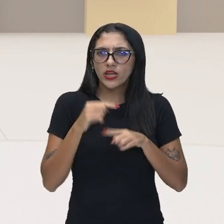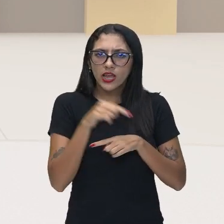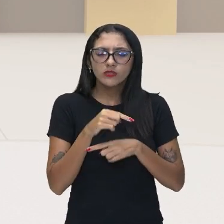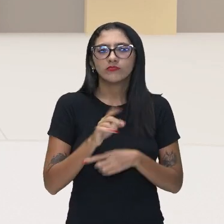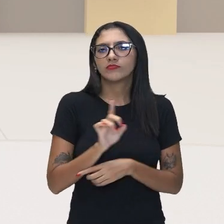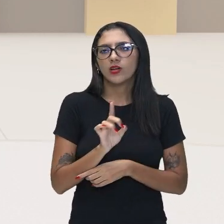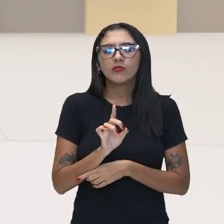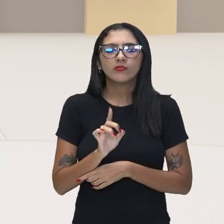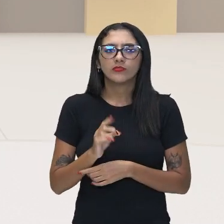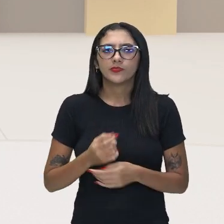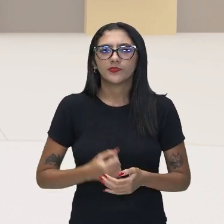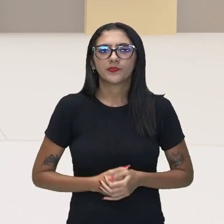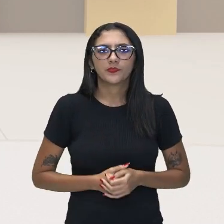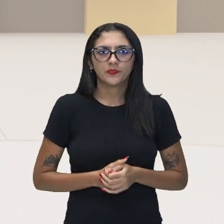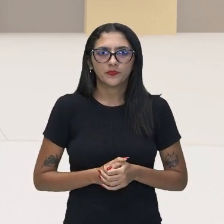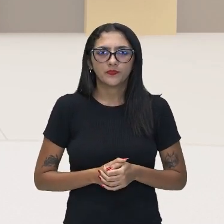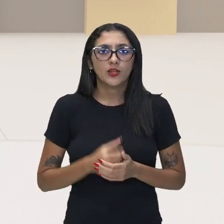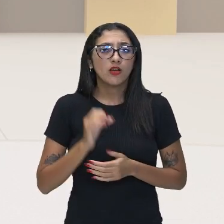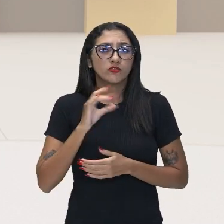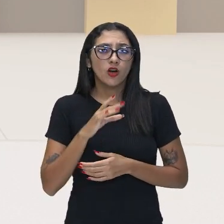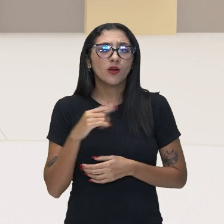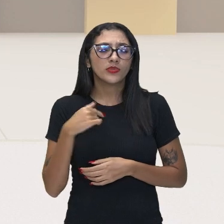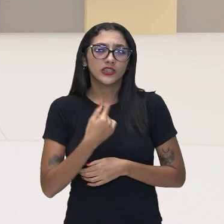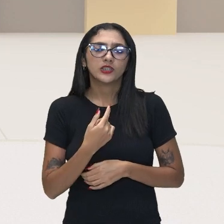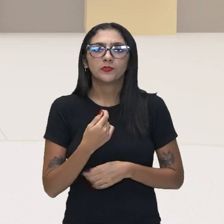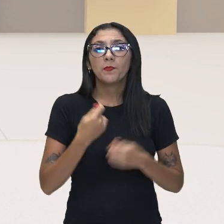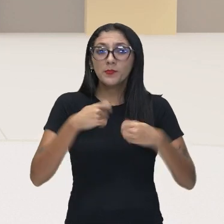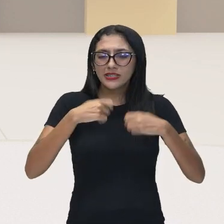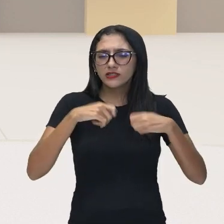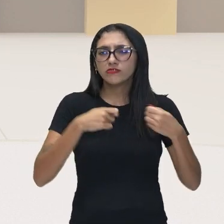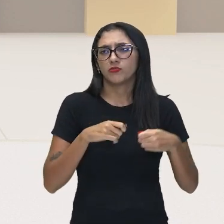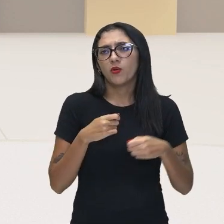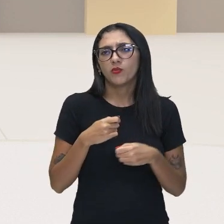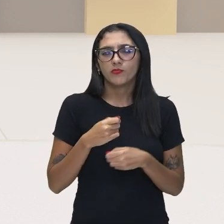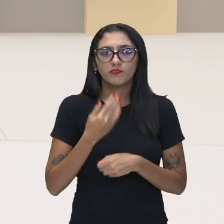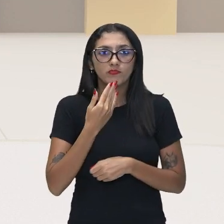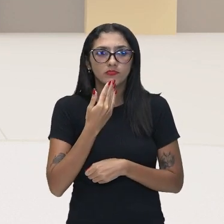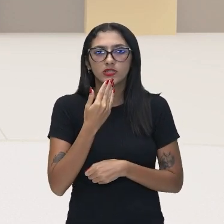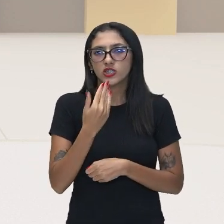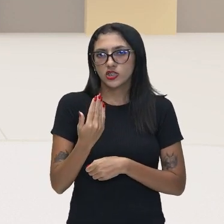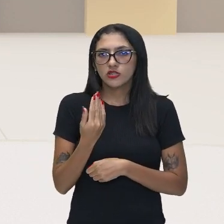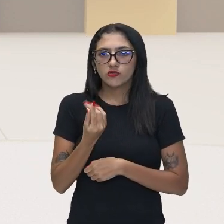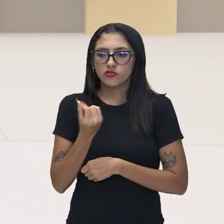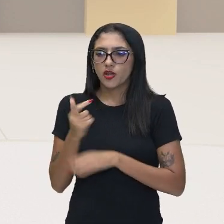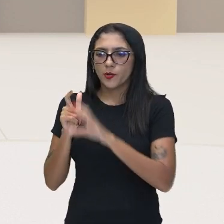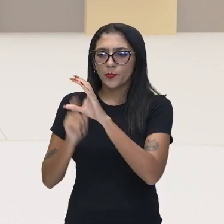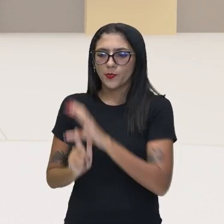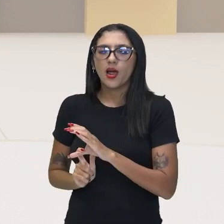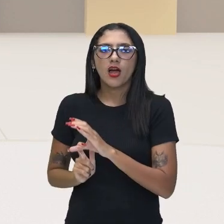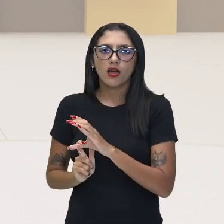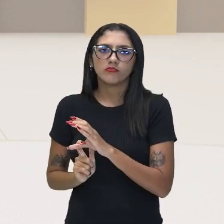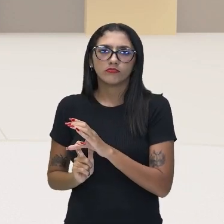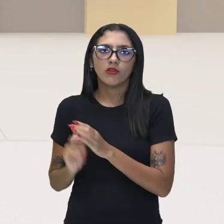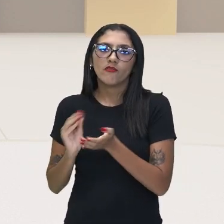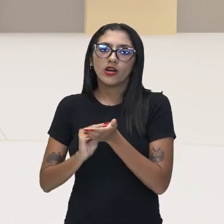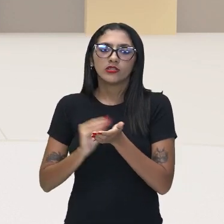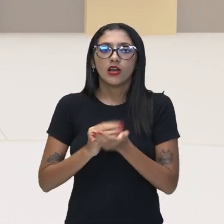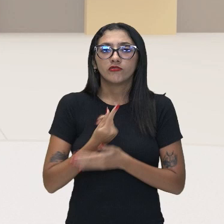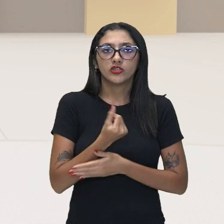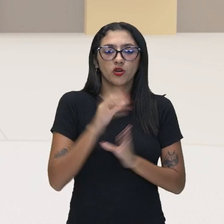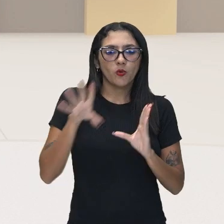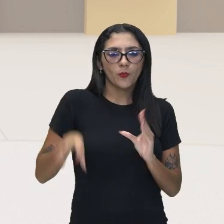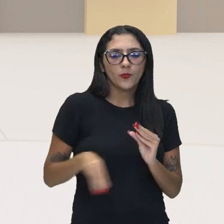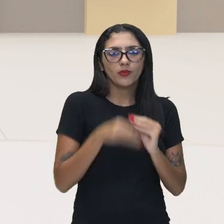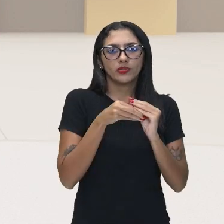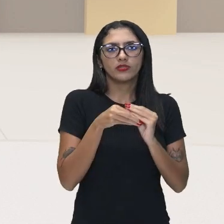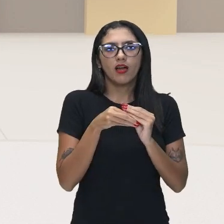tipo de empréstimo. Significa apenas que a gente pegou um empréstimo porque a gente não possuía o valor total daquele bem, ok? E aí a gente precisou